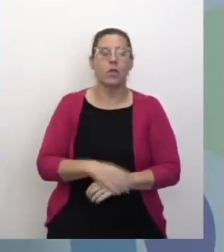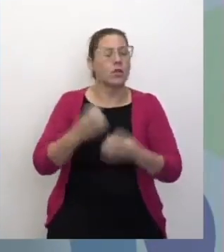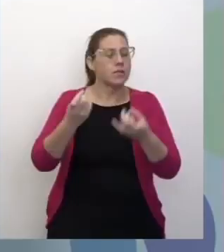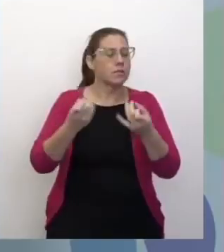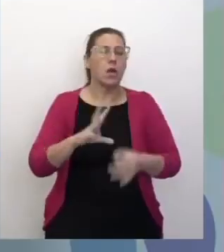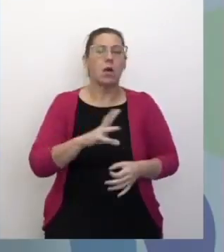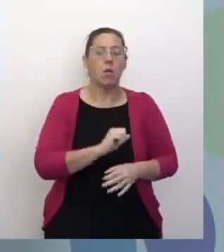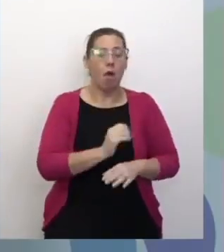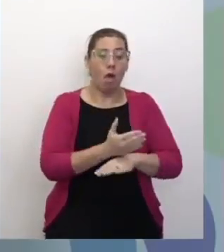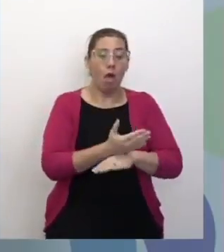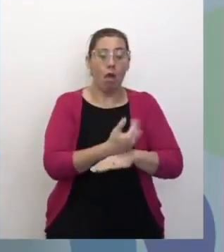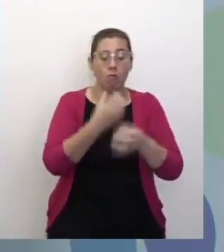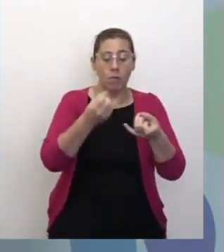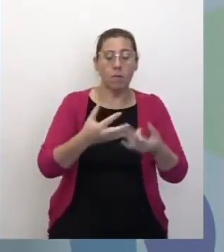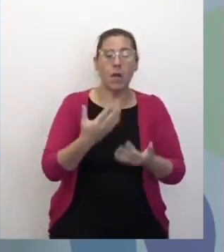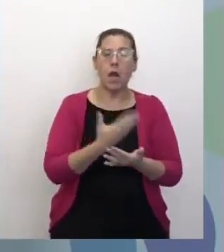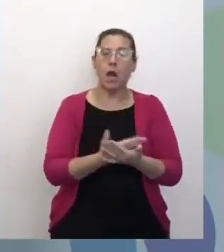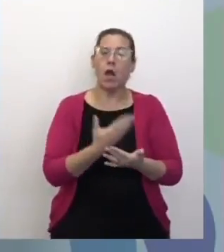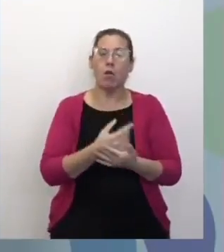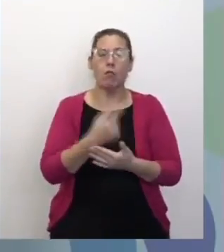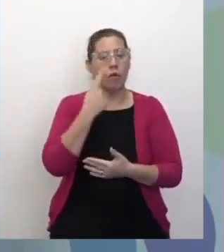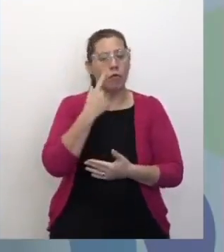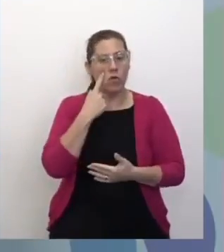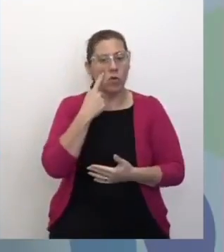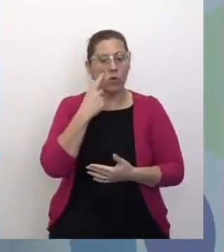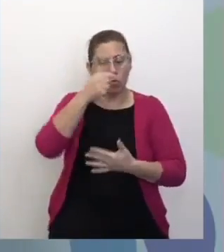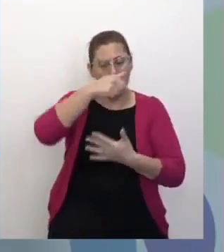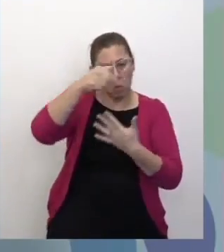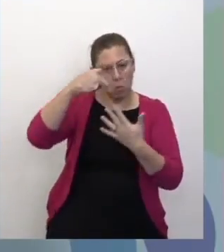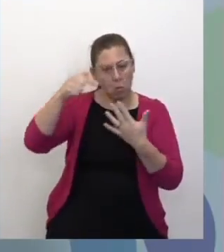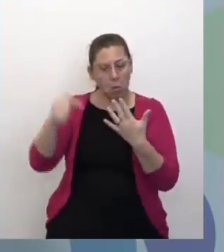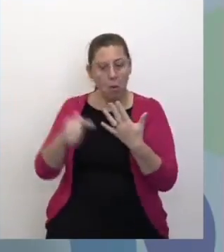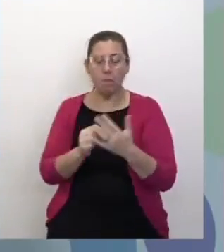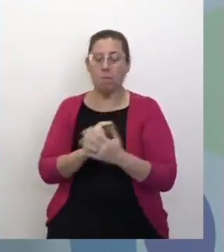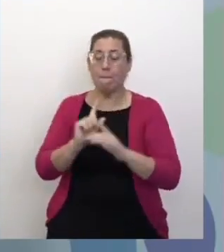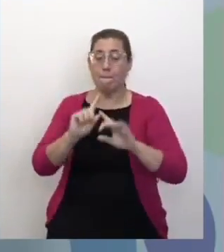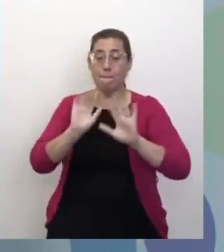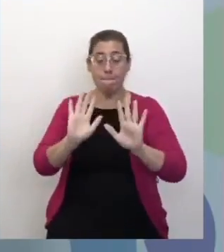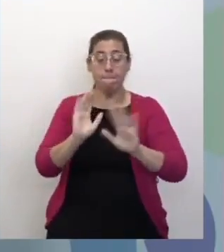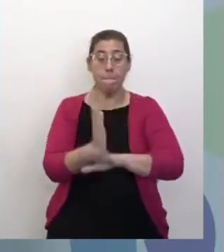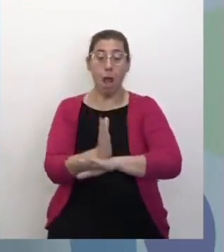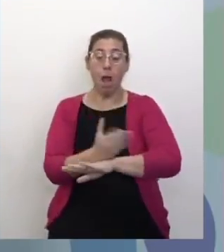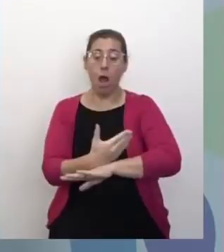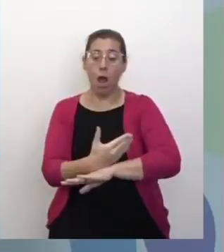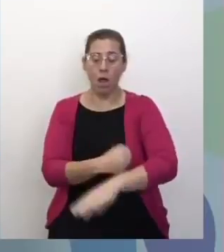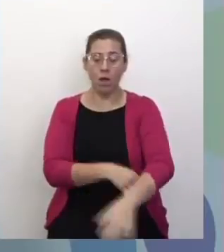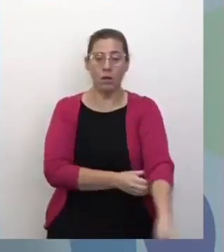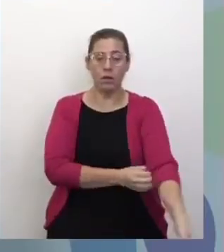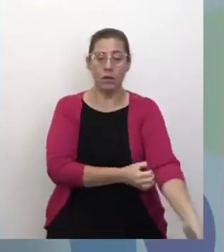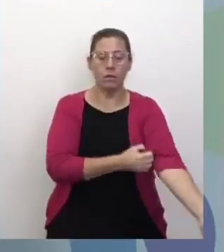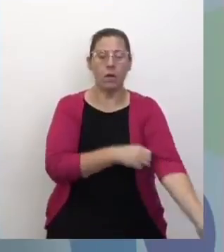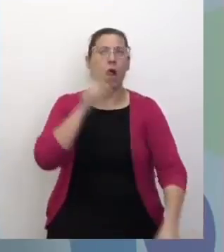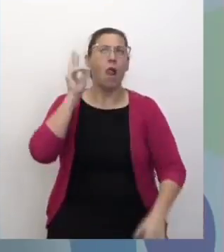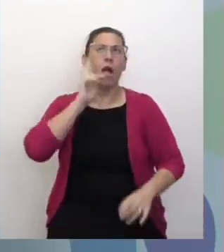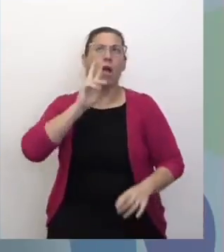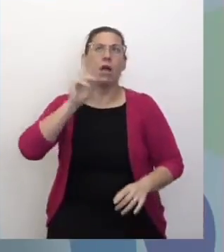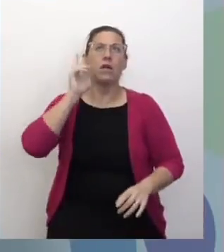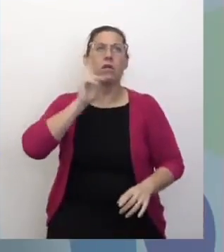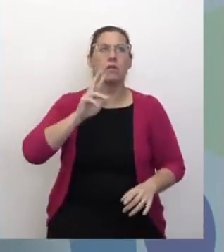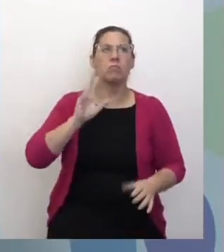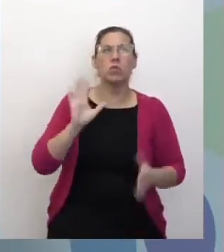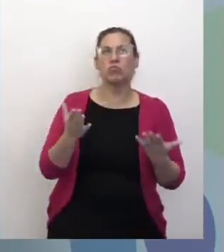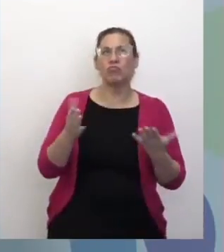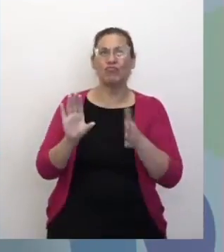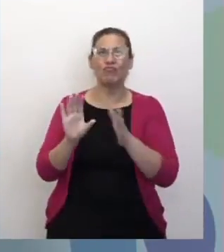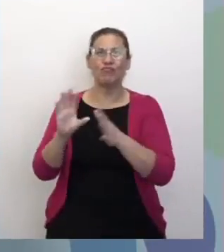de começar a aula, vamos retomar alguns pontos, mas antes de retomar, eu gostaria de lembrar, assim, falando de amor, eu lembro de algumas